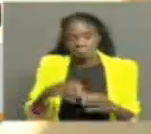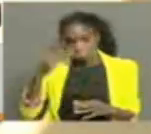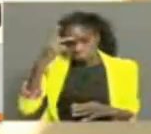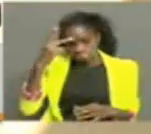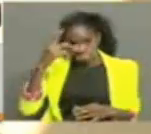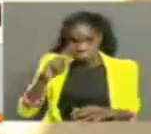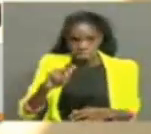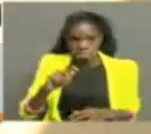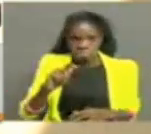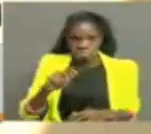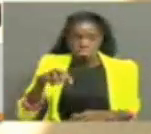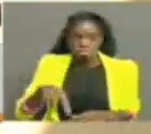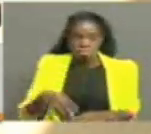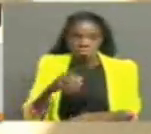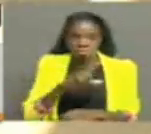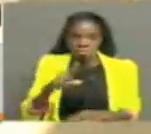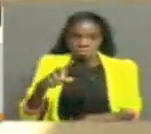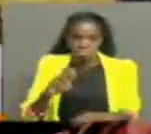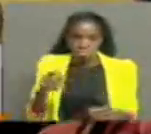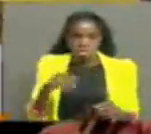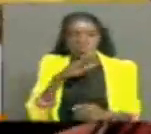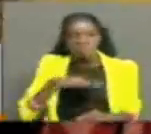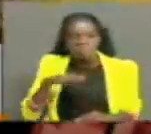famílias carenciadas. Vamos dar